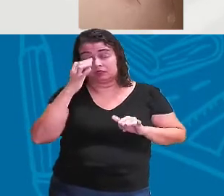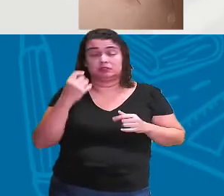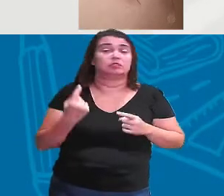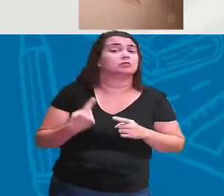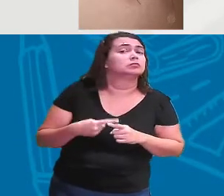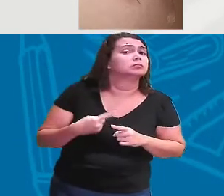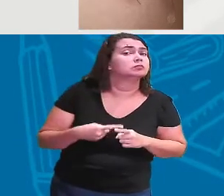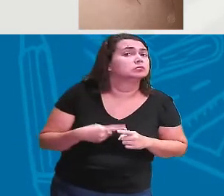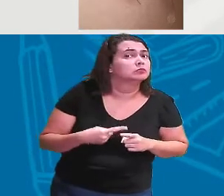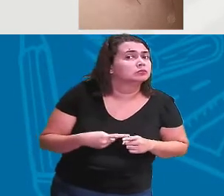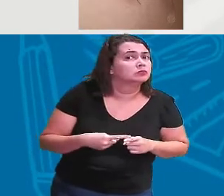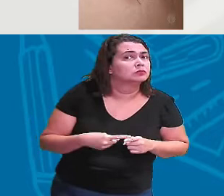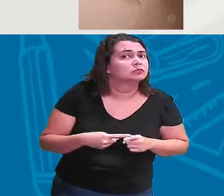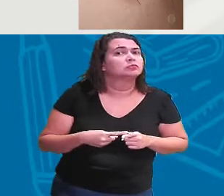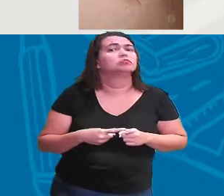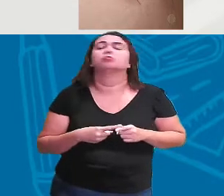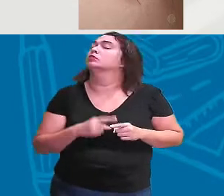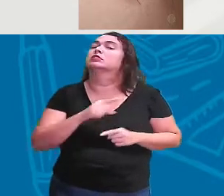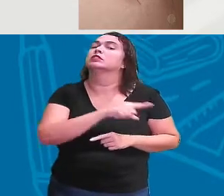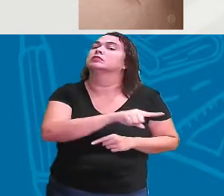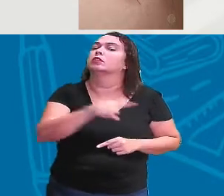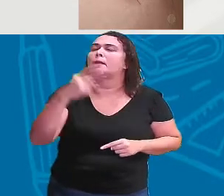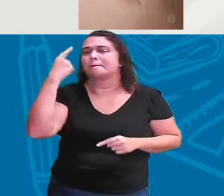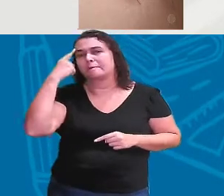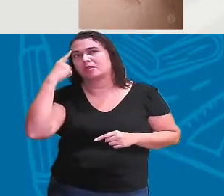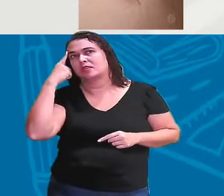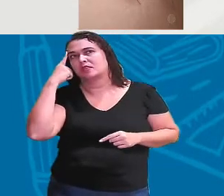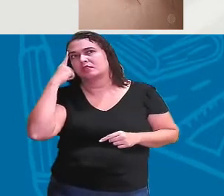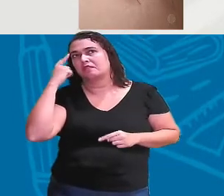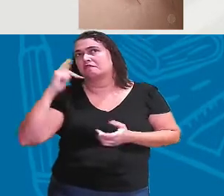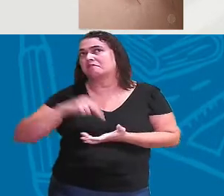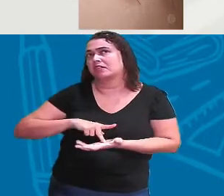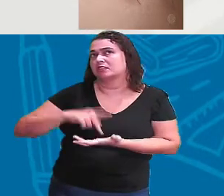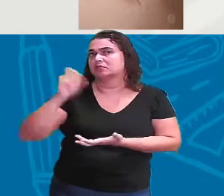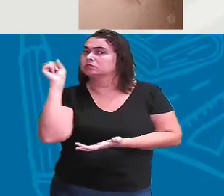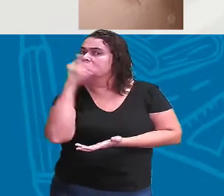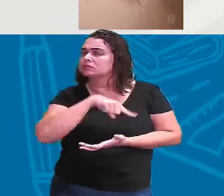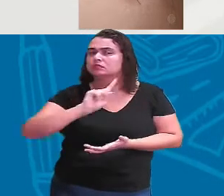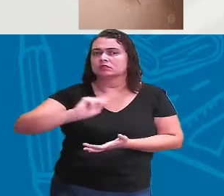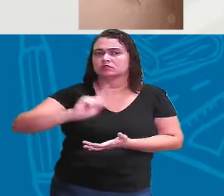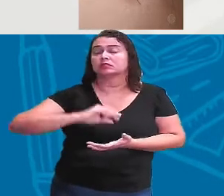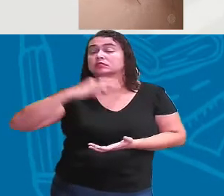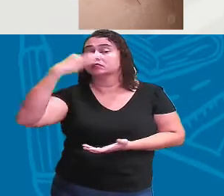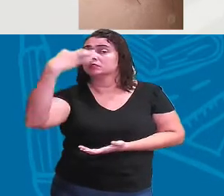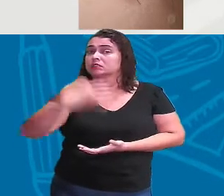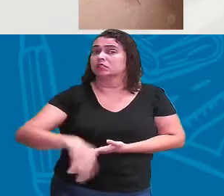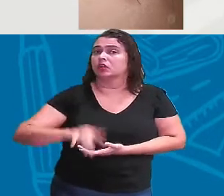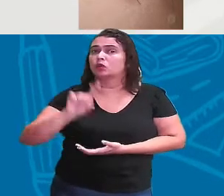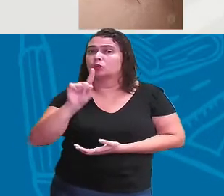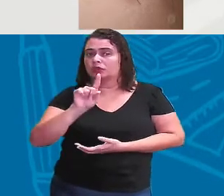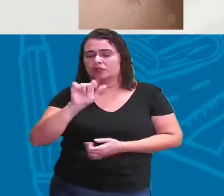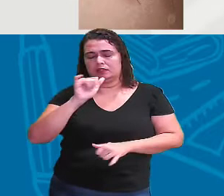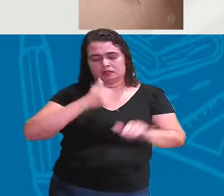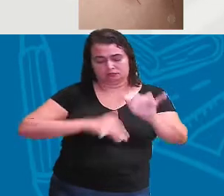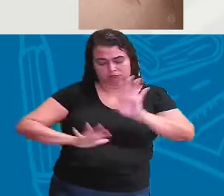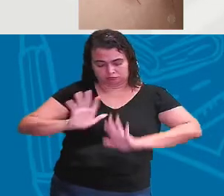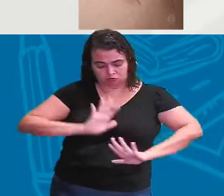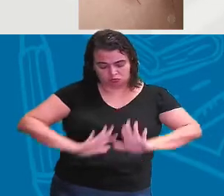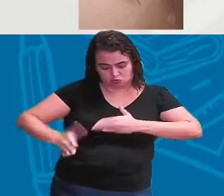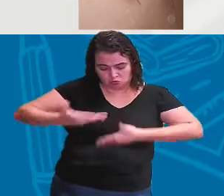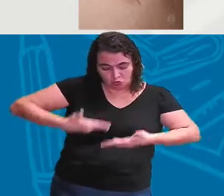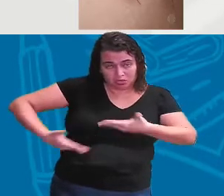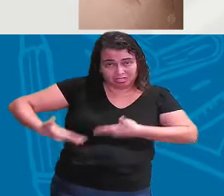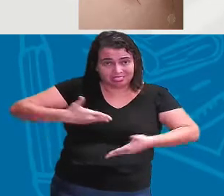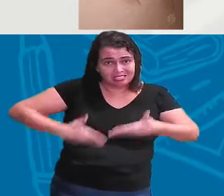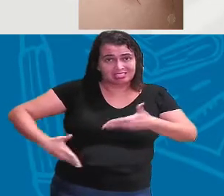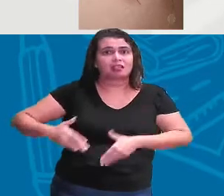ambiente de apequenamento e de esvaziamento. Uma coisa é certa, o mais importante é a prevenção, o mais